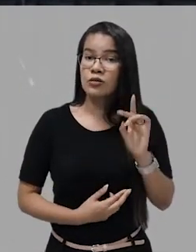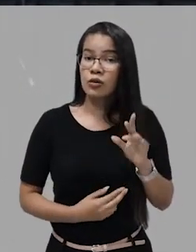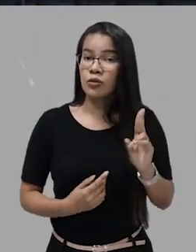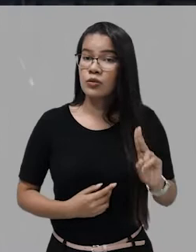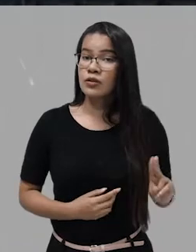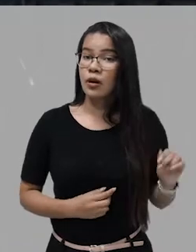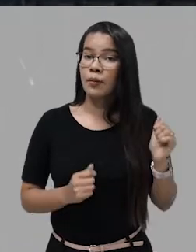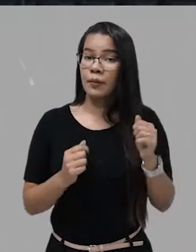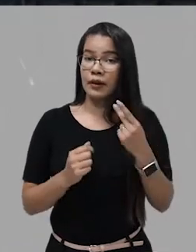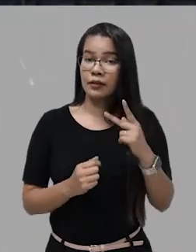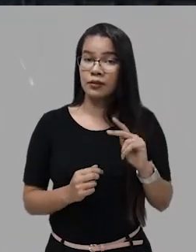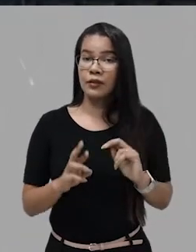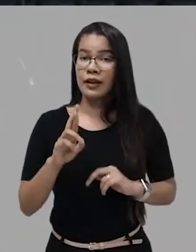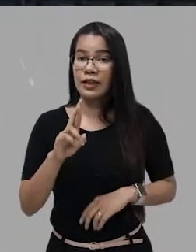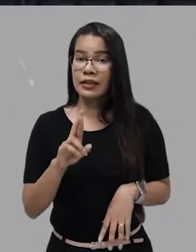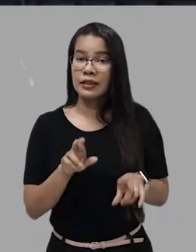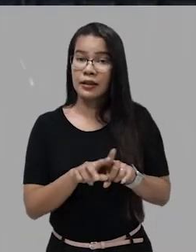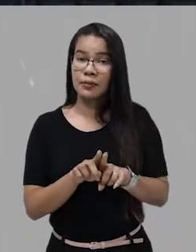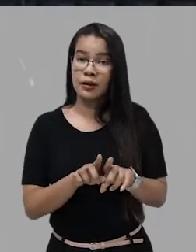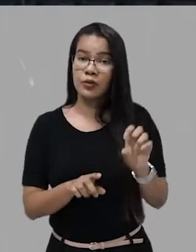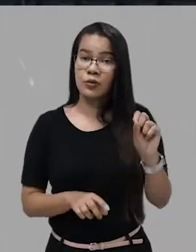o S.